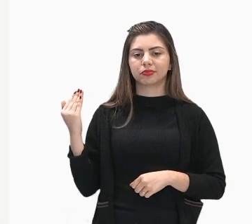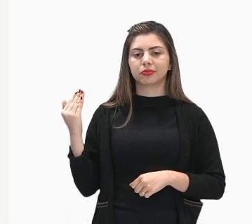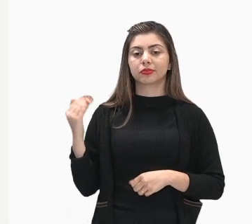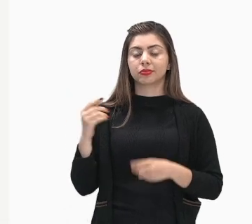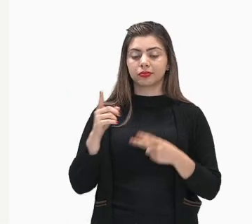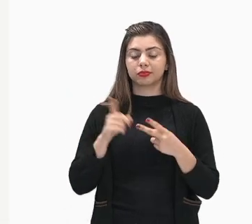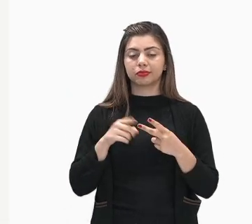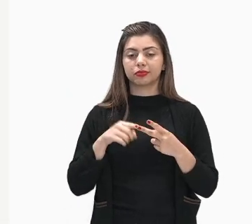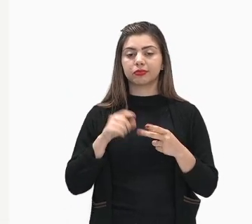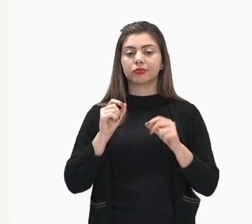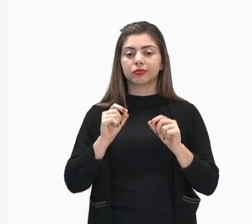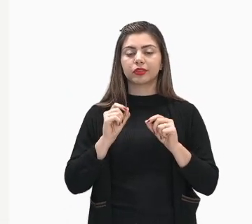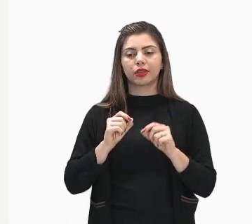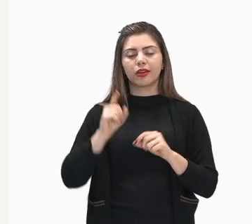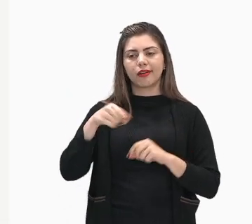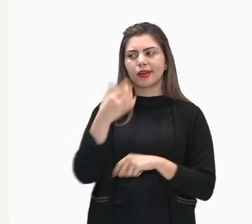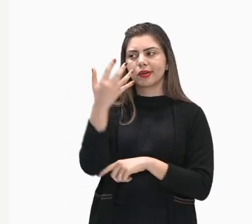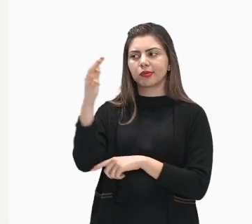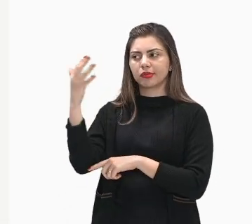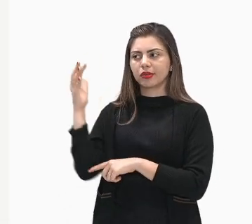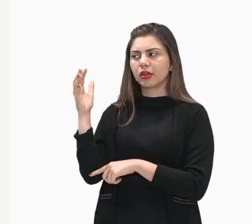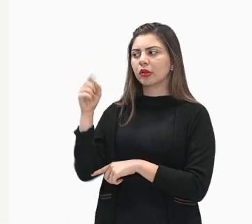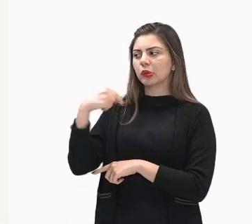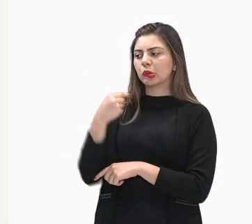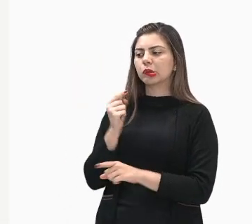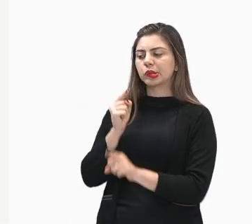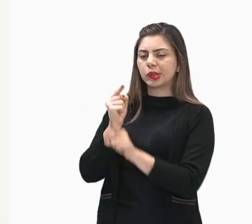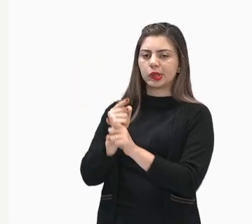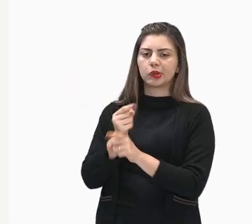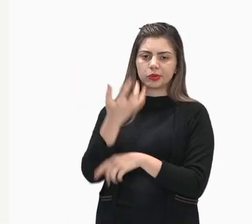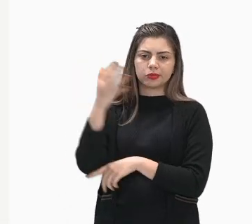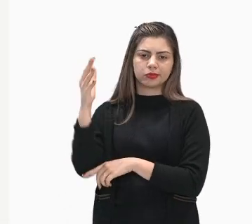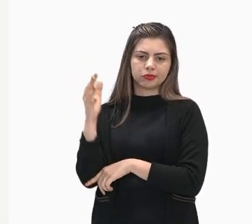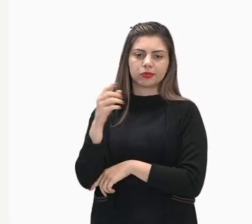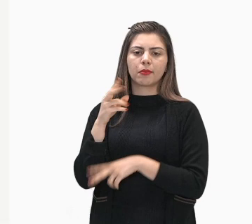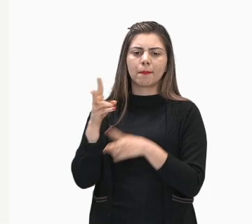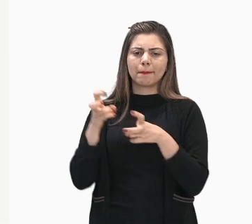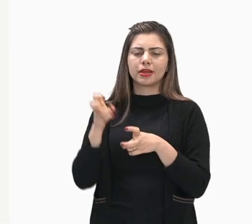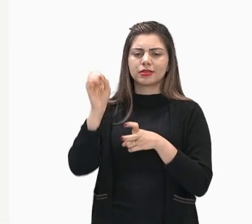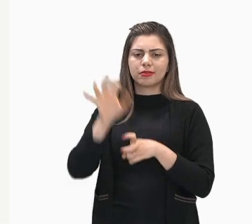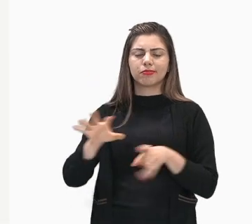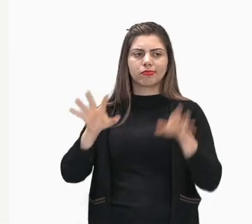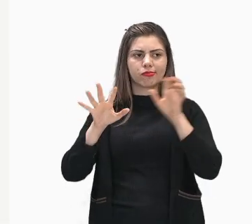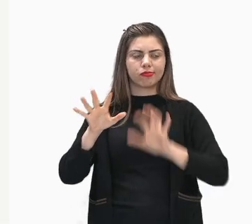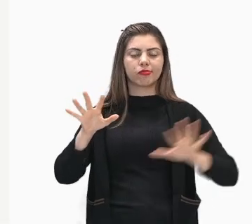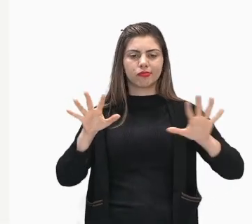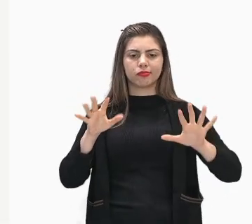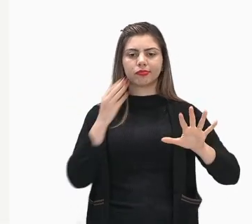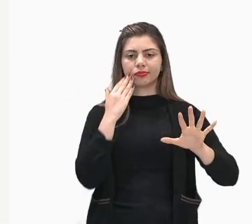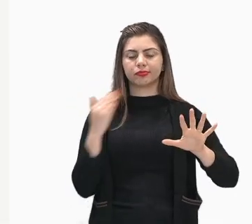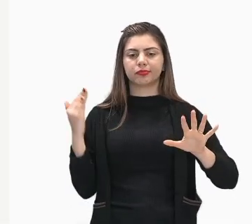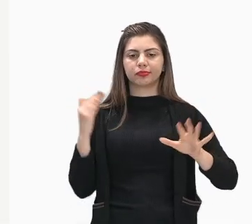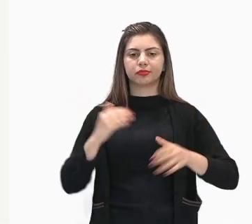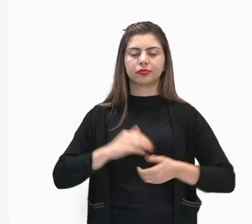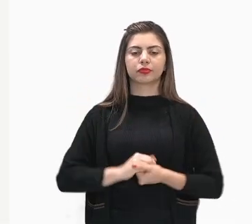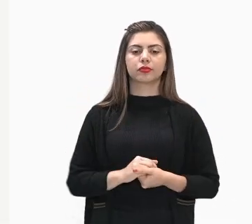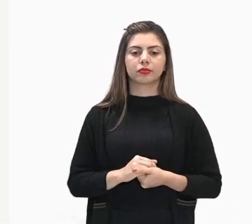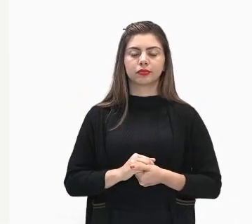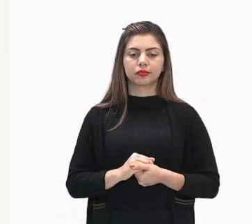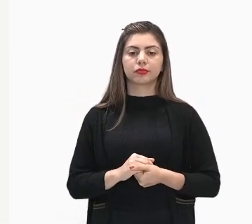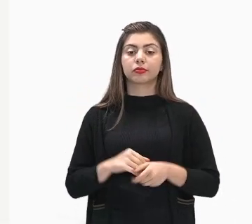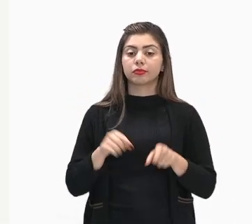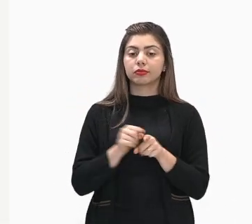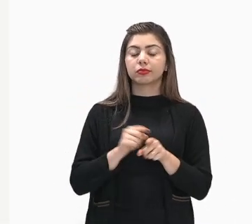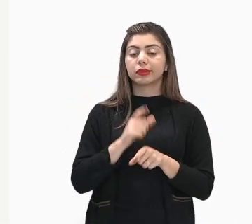ímã permanente natural. Você pode perceber aí nas imagens que nós temos. Existe também